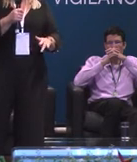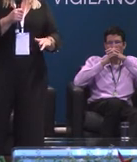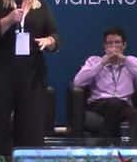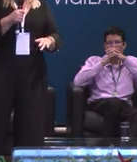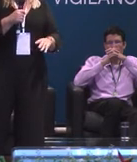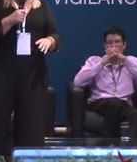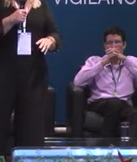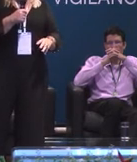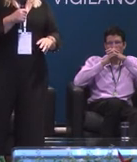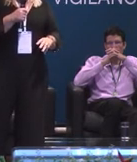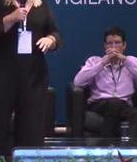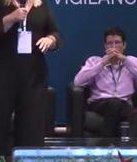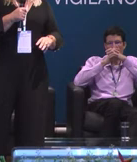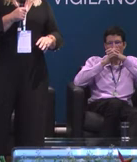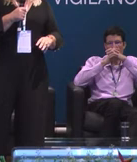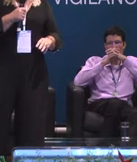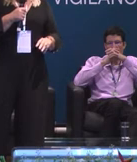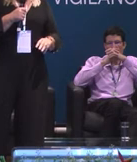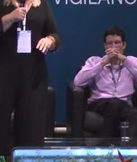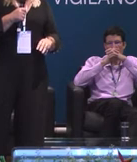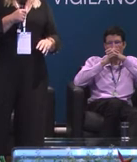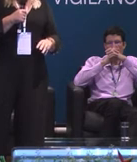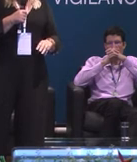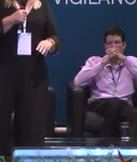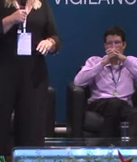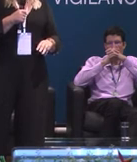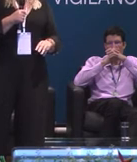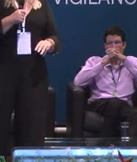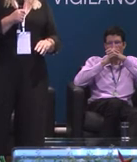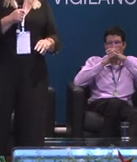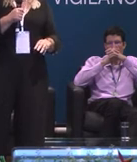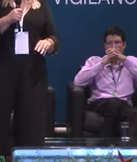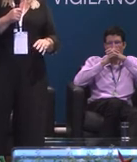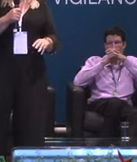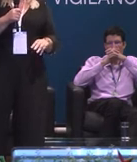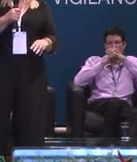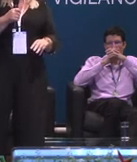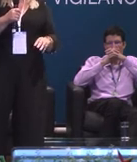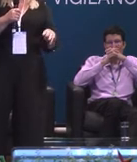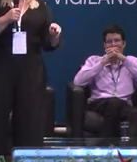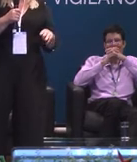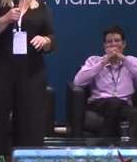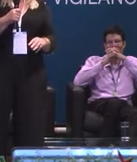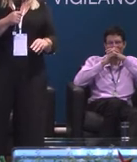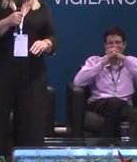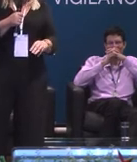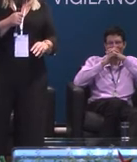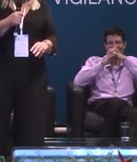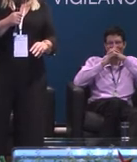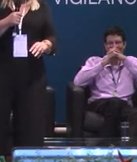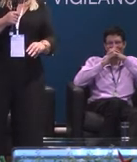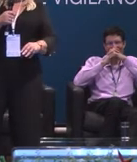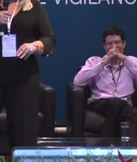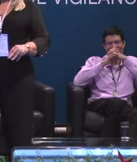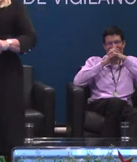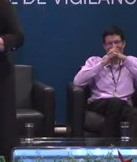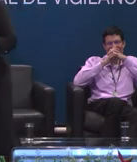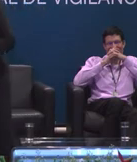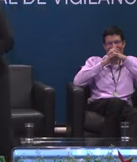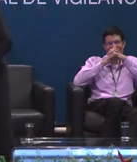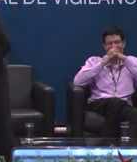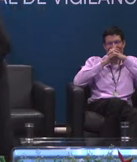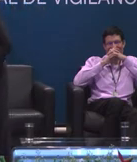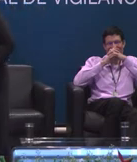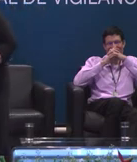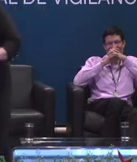sanitária. Pode passar. Até eu cansei. A menina do slide também cansou.